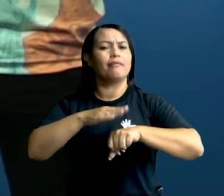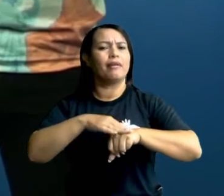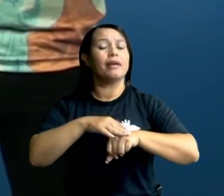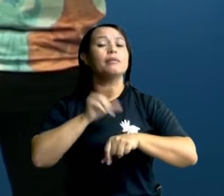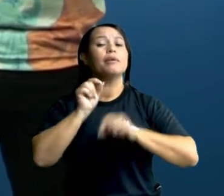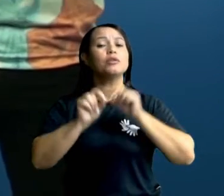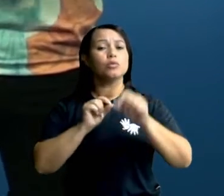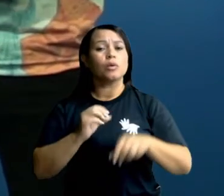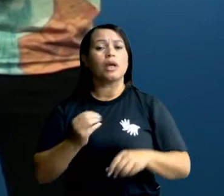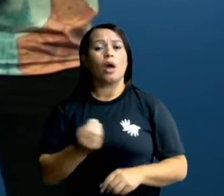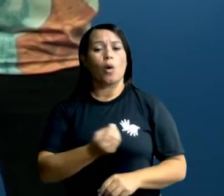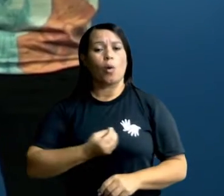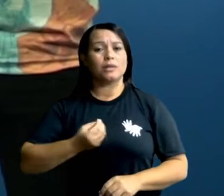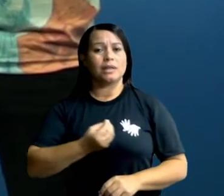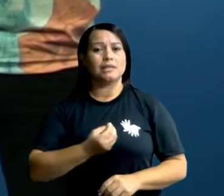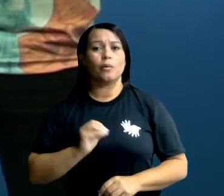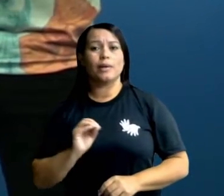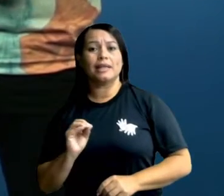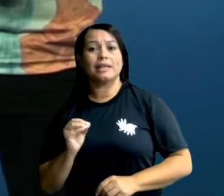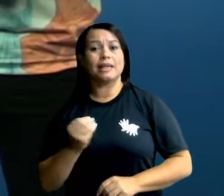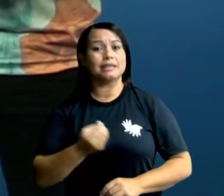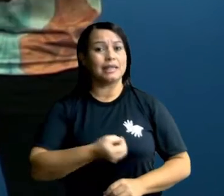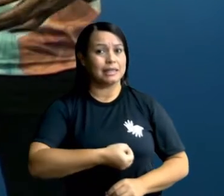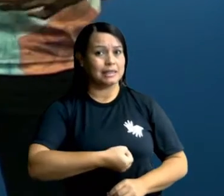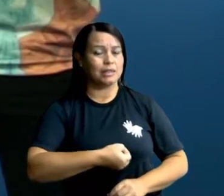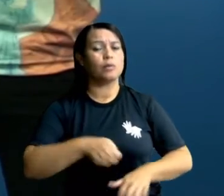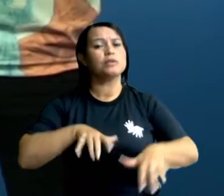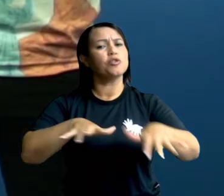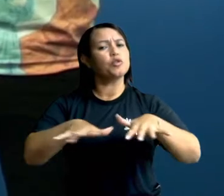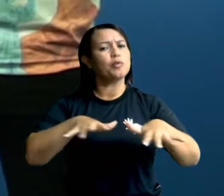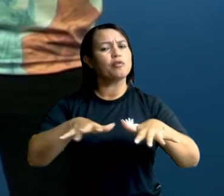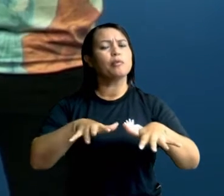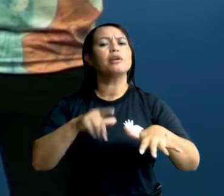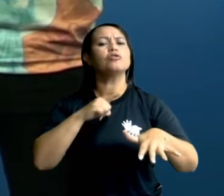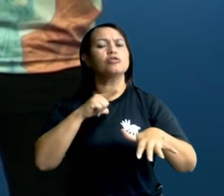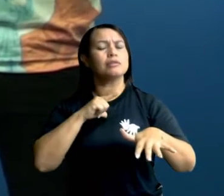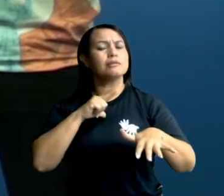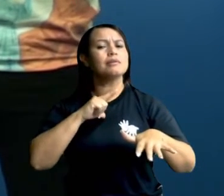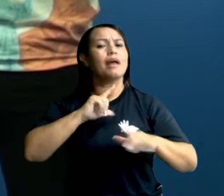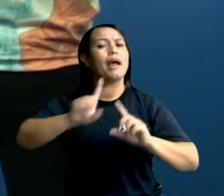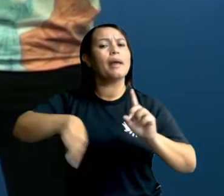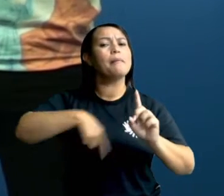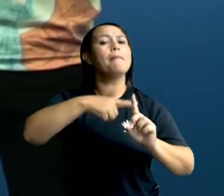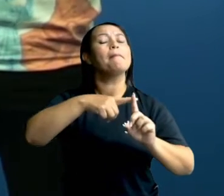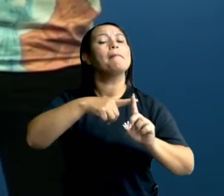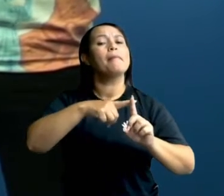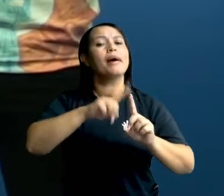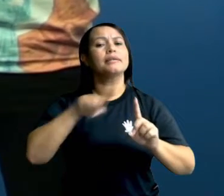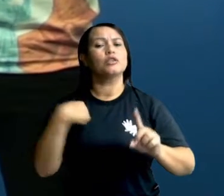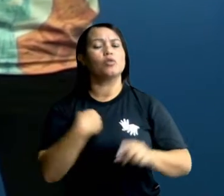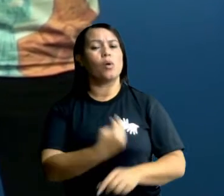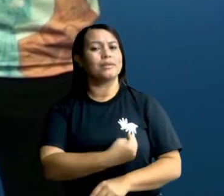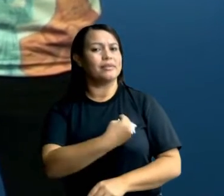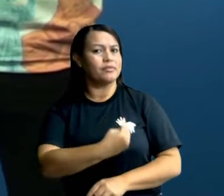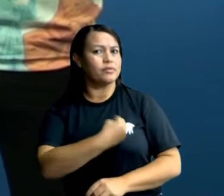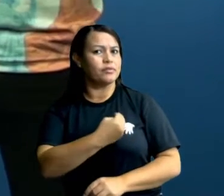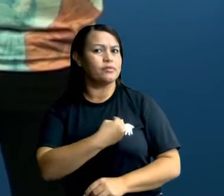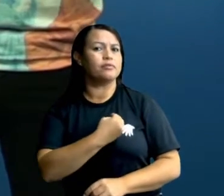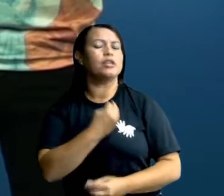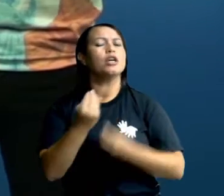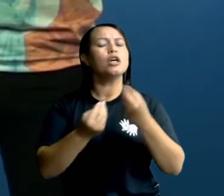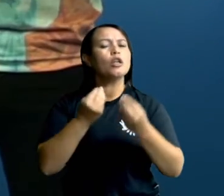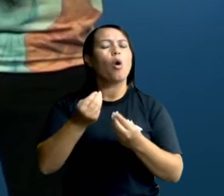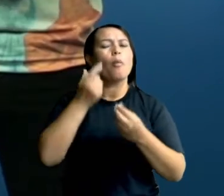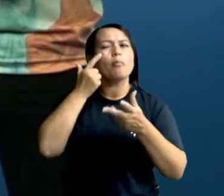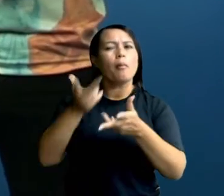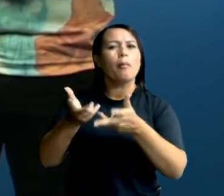dada será a rotação e a translação, que são os movimentos que interferem mais na nossa vida, no sentido de que a gente consegue